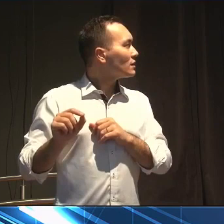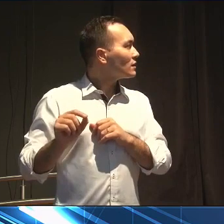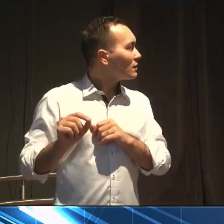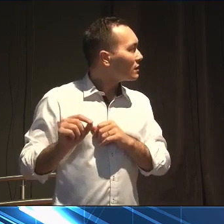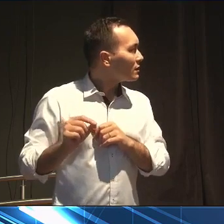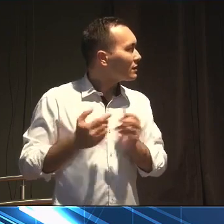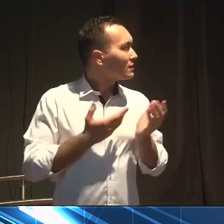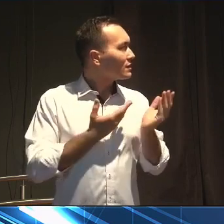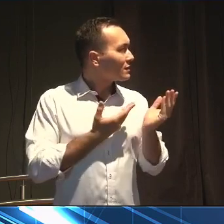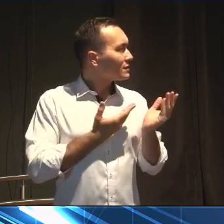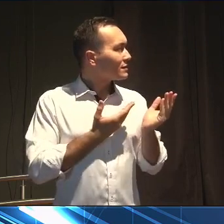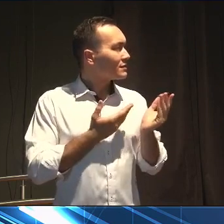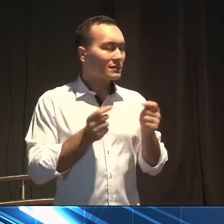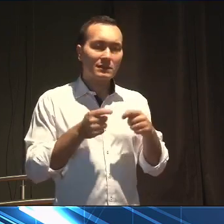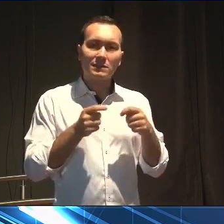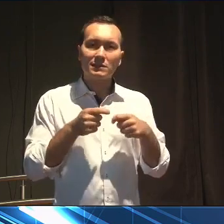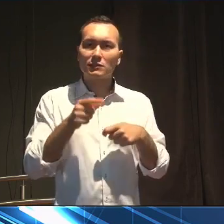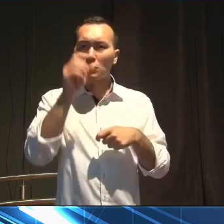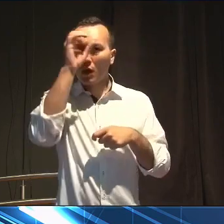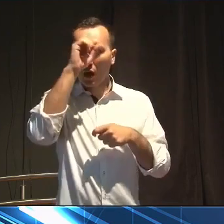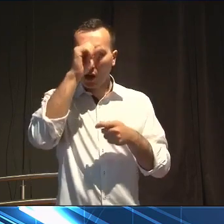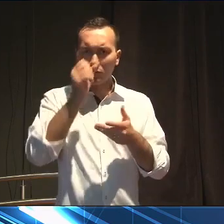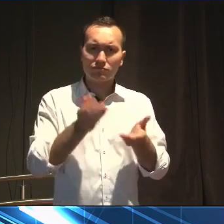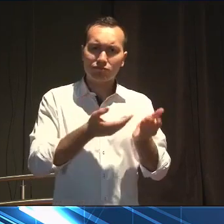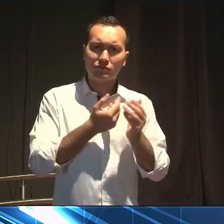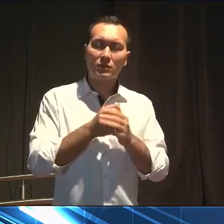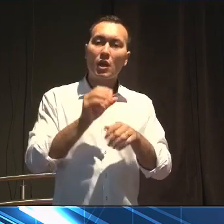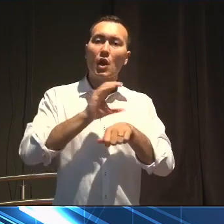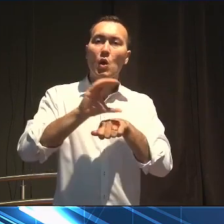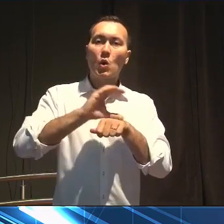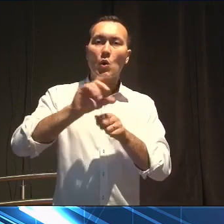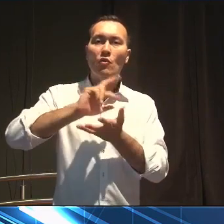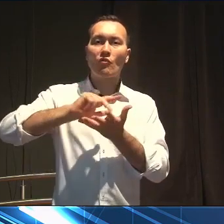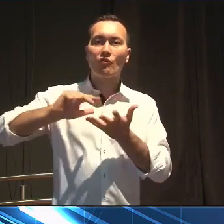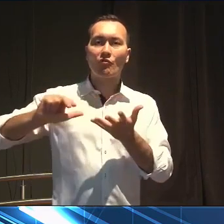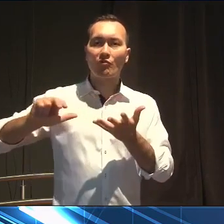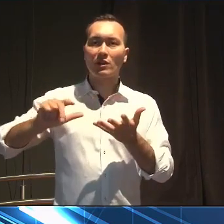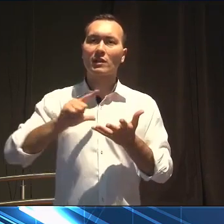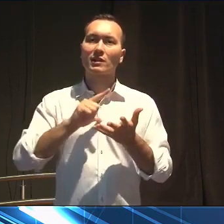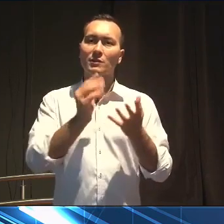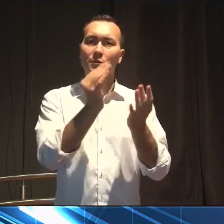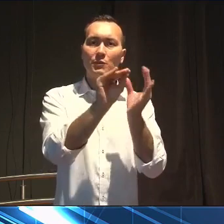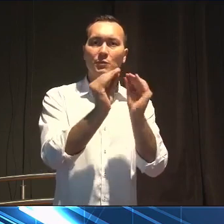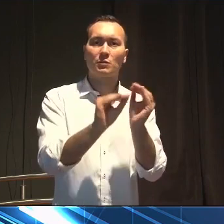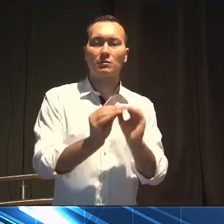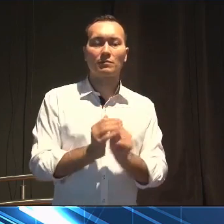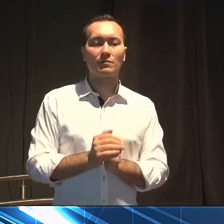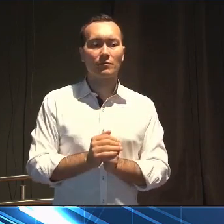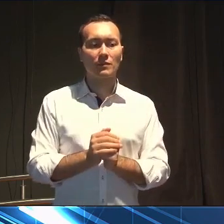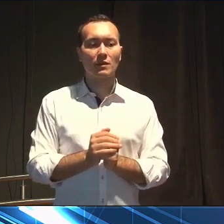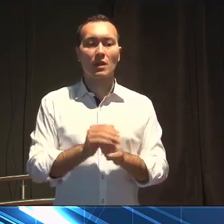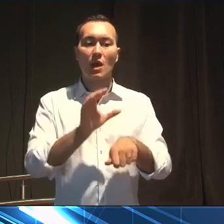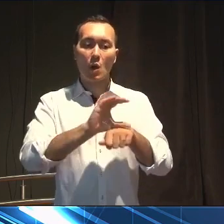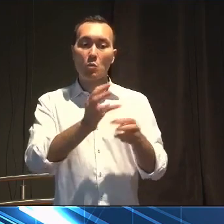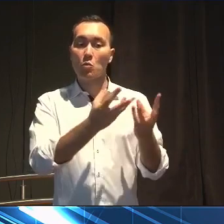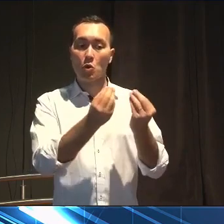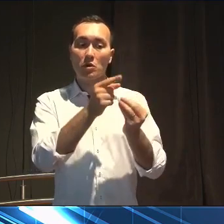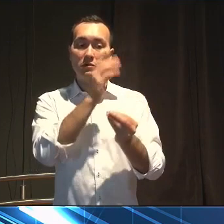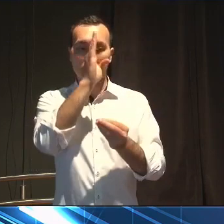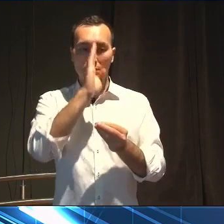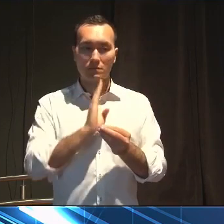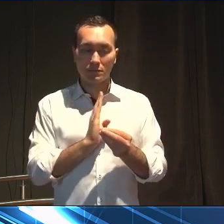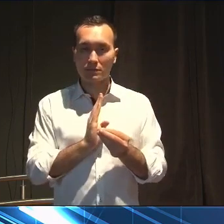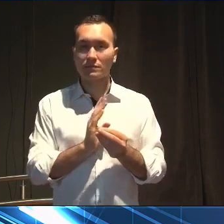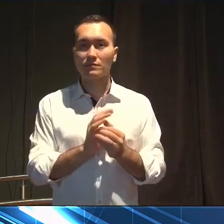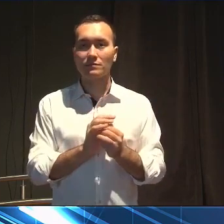curiosidade, é nvidia.com/DLI. Os cursos mais introdutórios são todos gratuitos. Vocês vão rodar o código ali